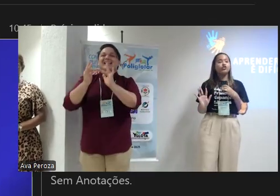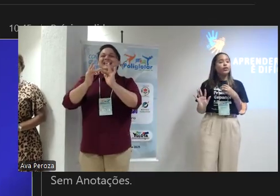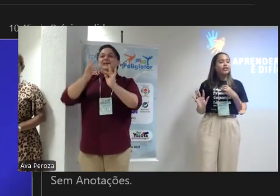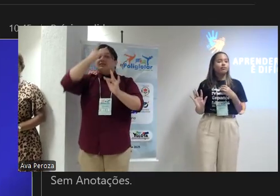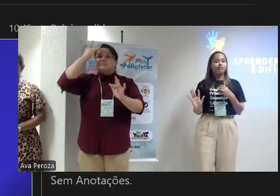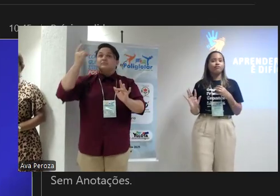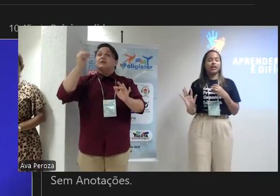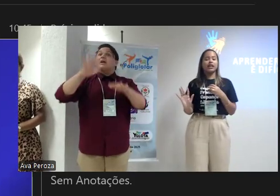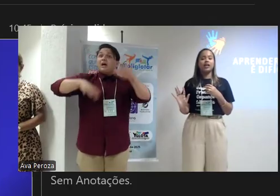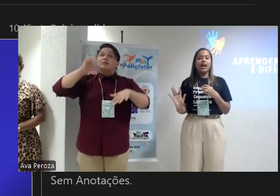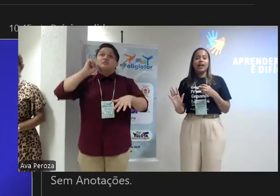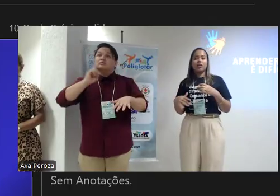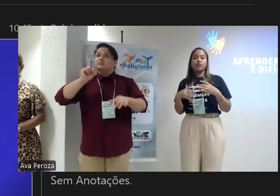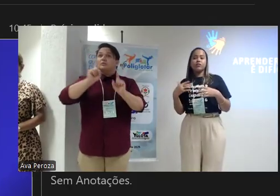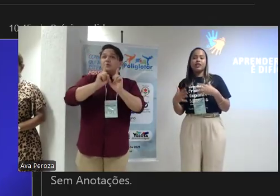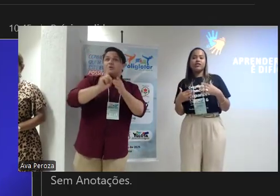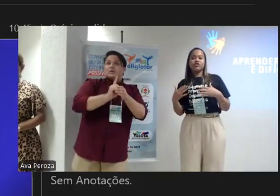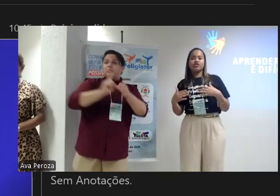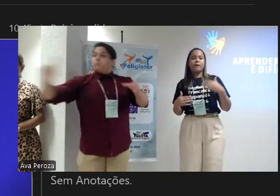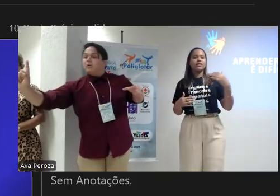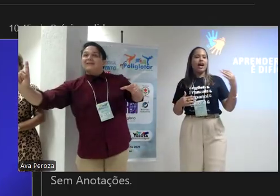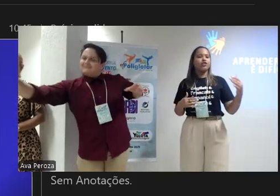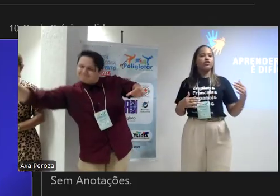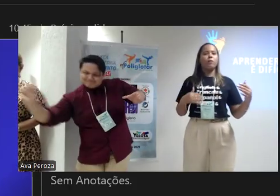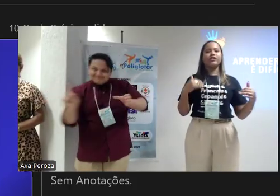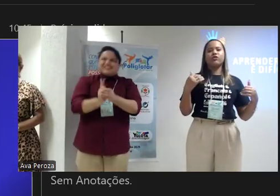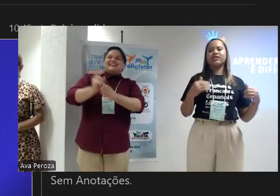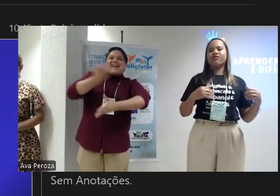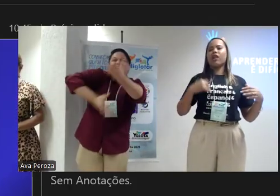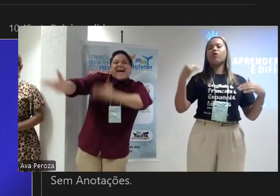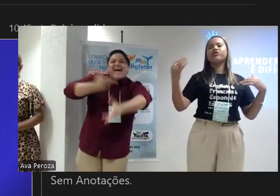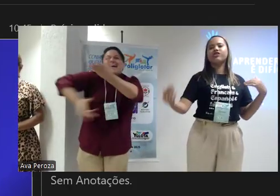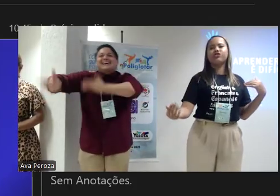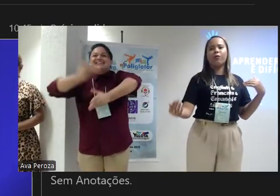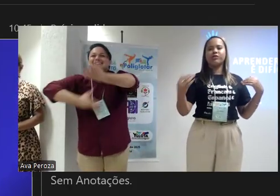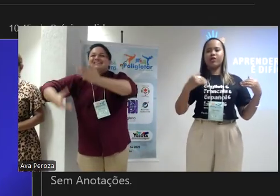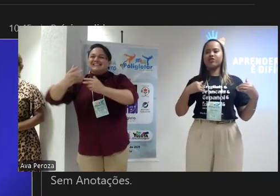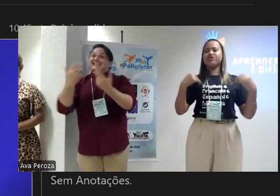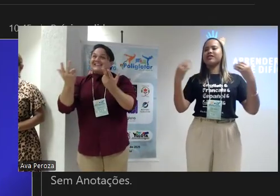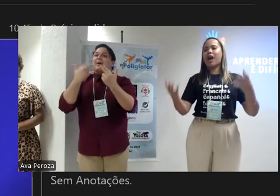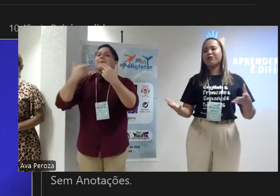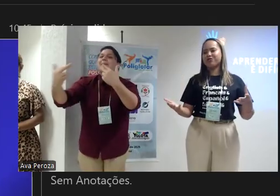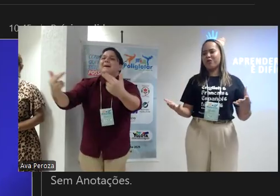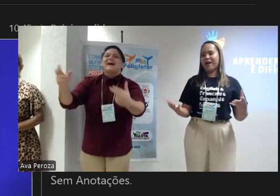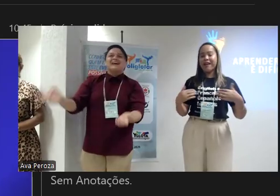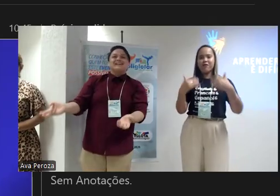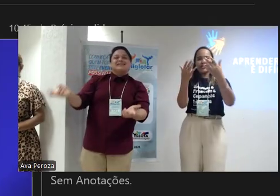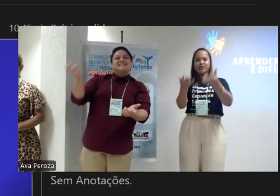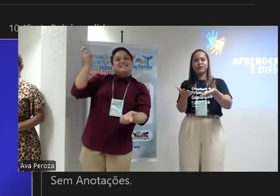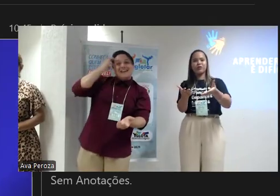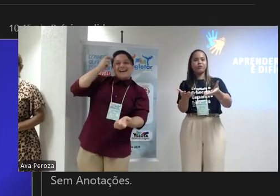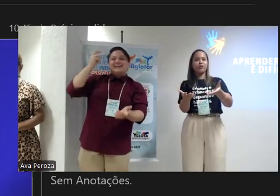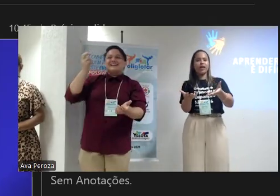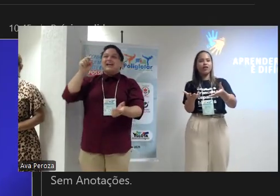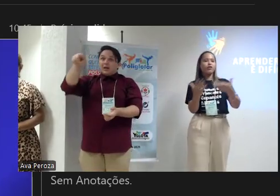foi excluída, né? Então, se muitas vezes a gente tem amizades com pessoas que falam outros idiomas, porque a gente sabe o idioma. Eu conheci